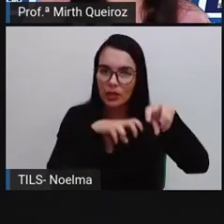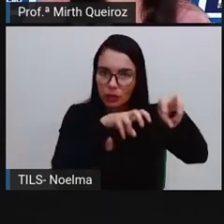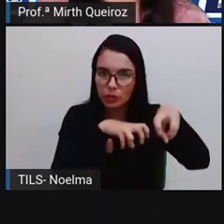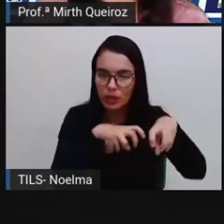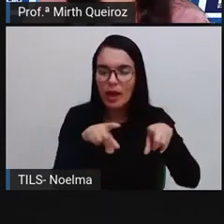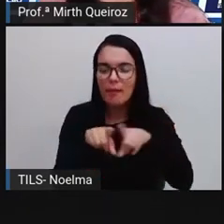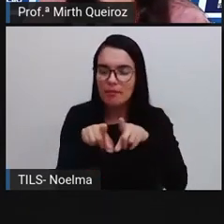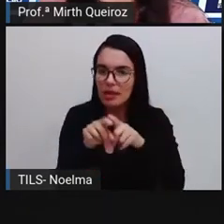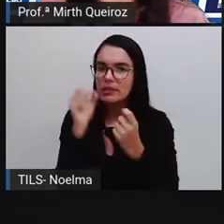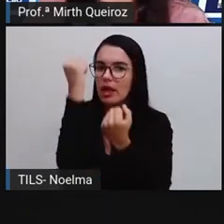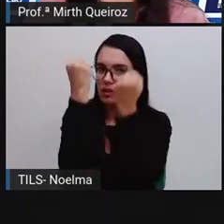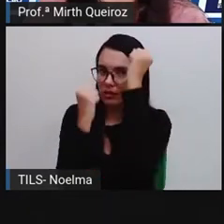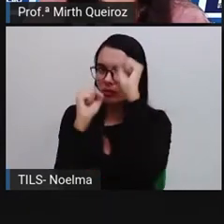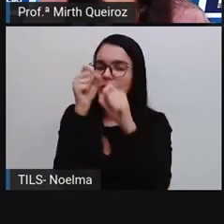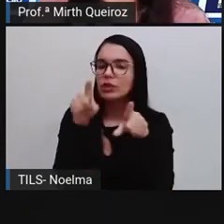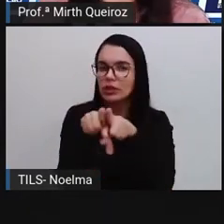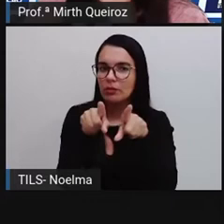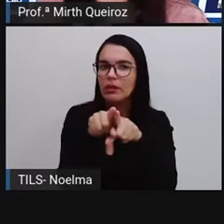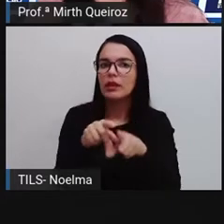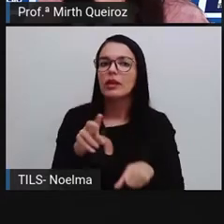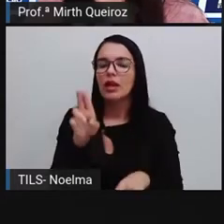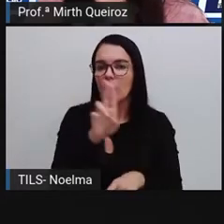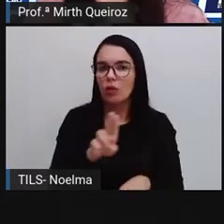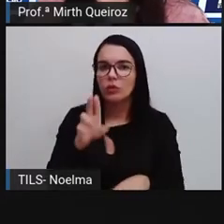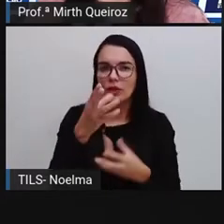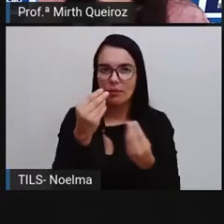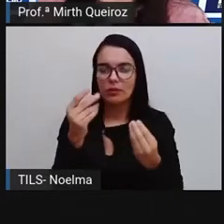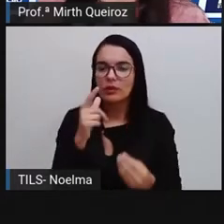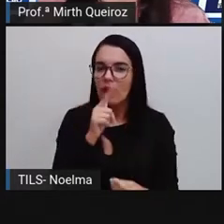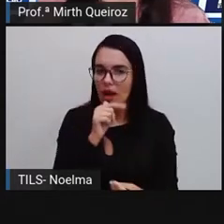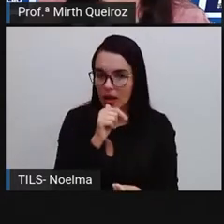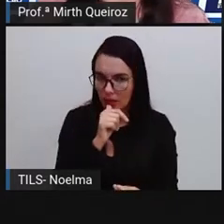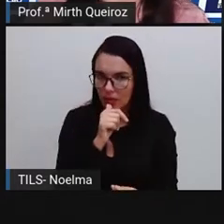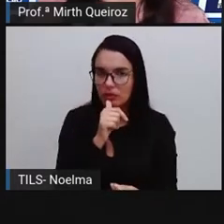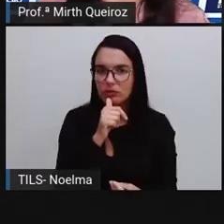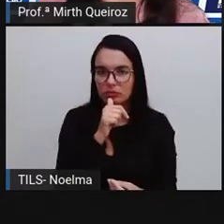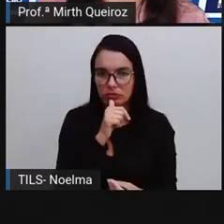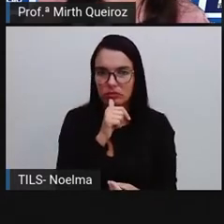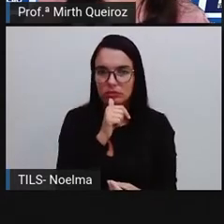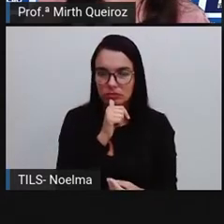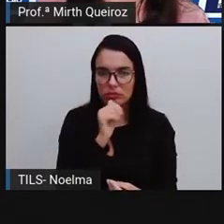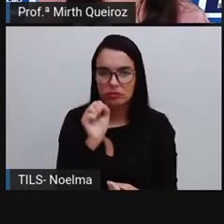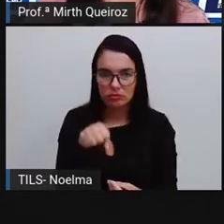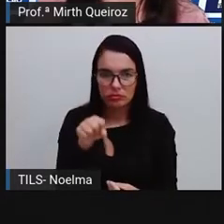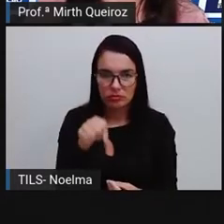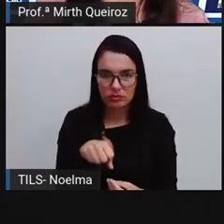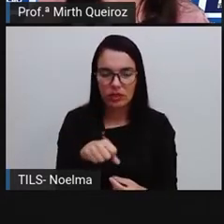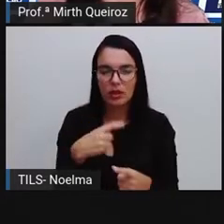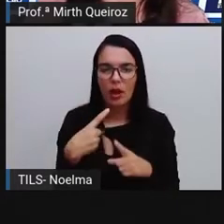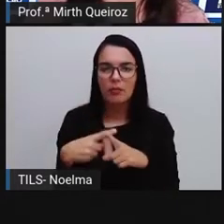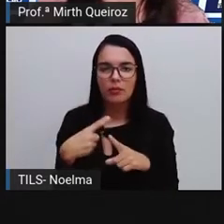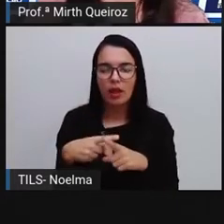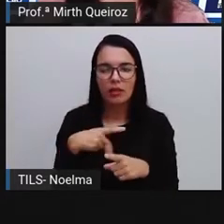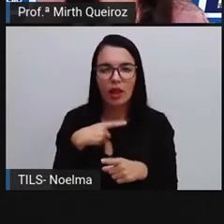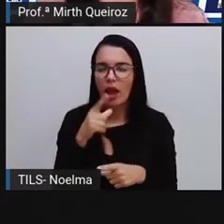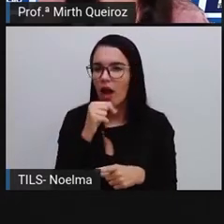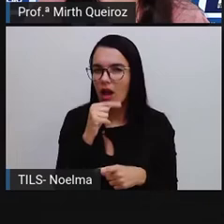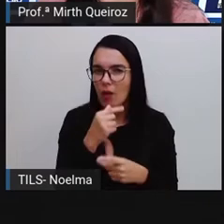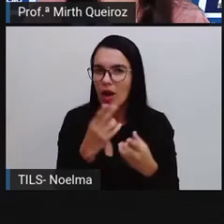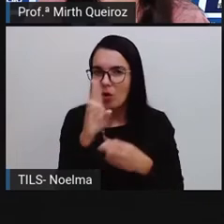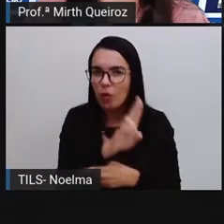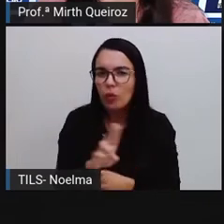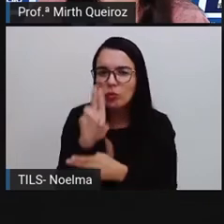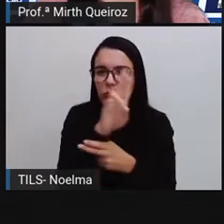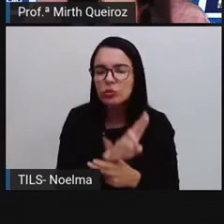mas as indústrias elas também consomem muito a muita água como a gente viu é que de toda a água consumida aí né de ser